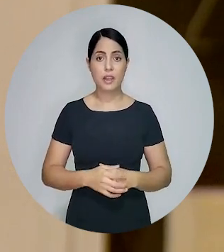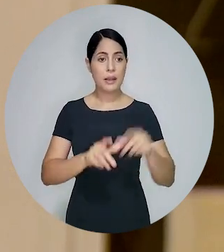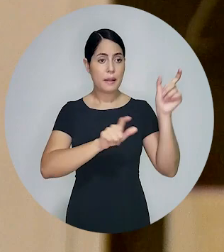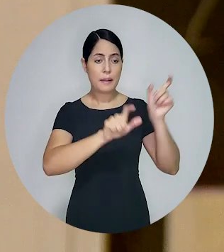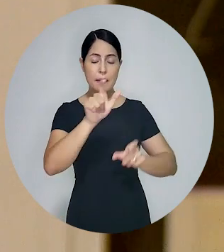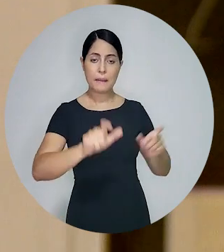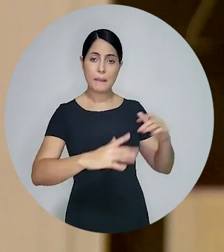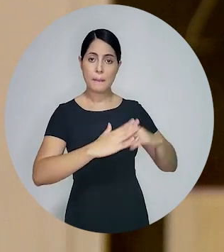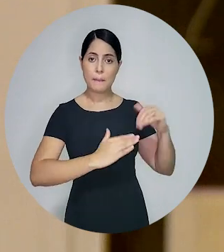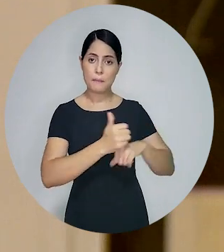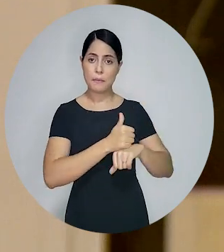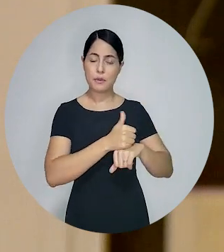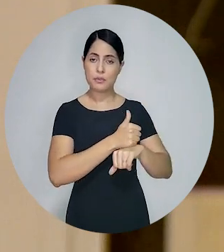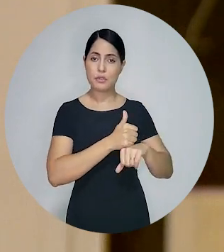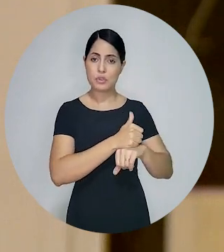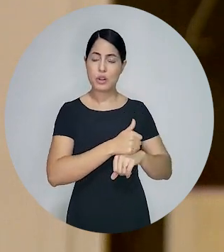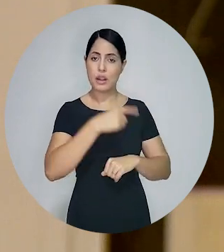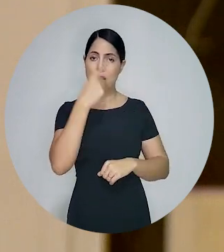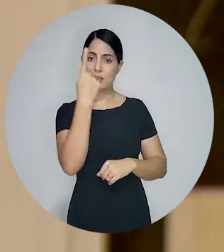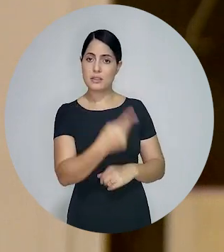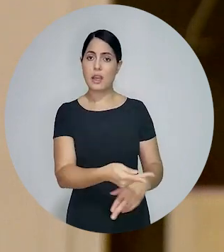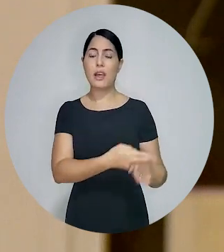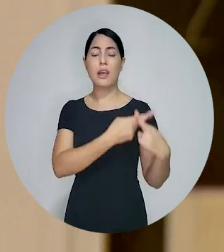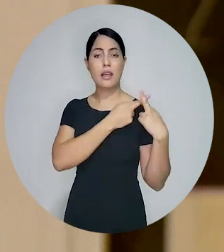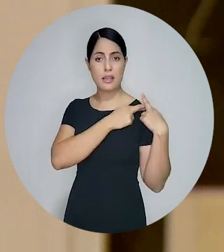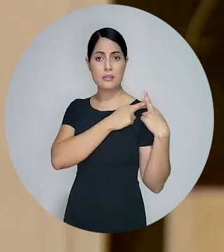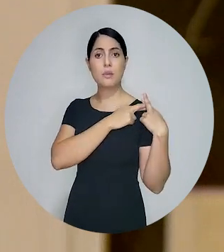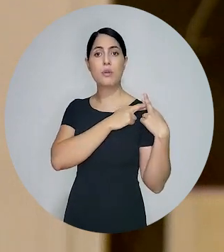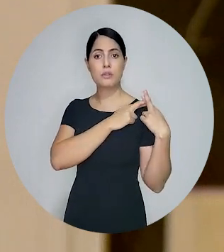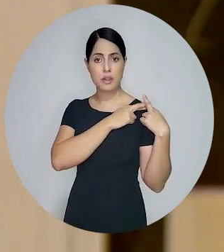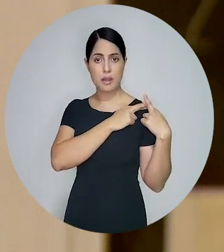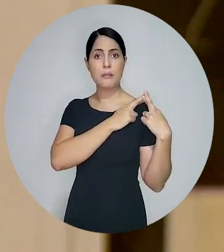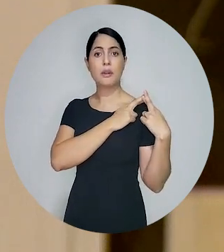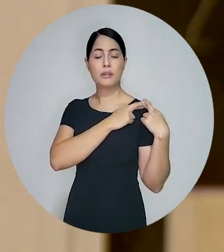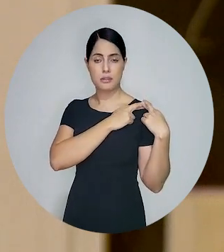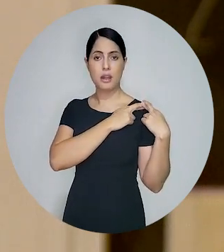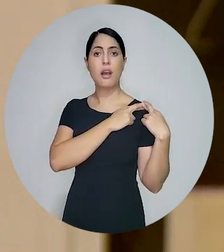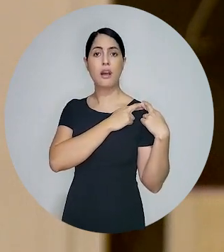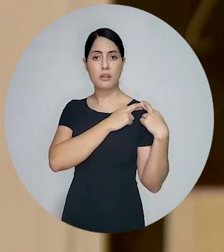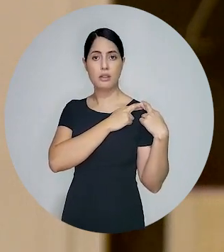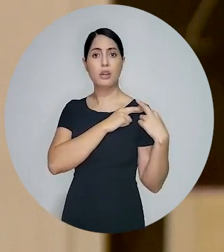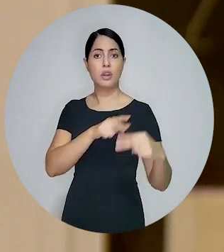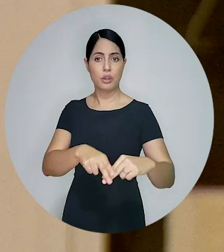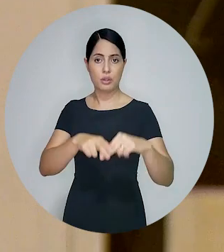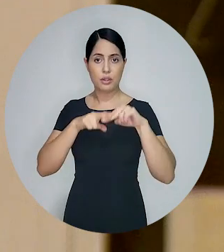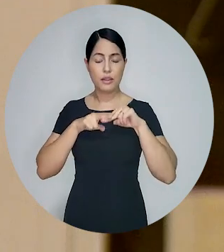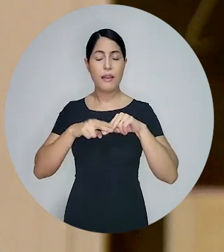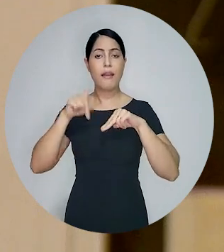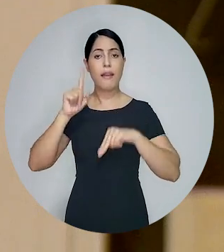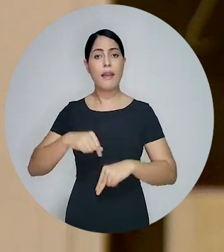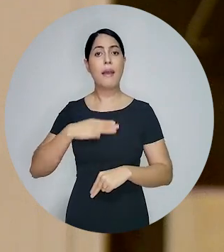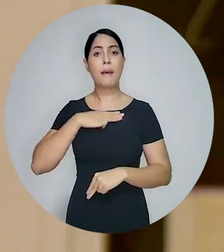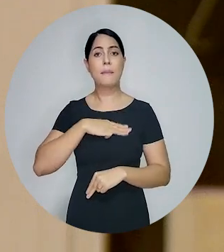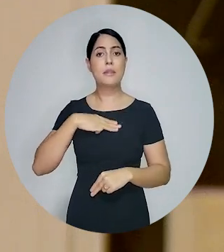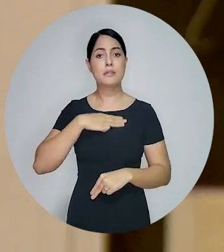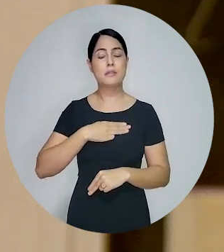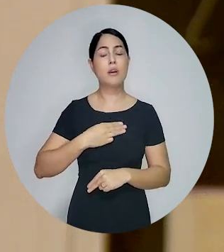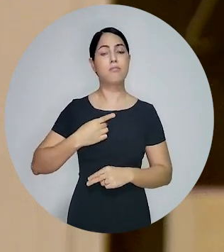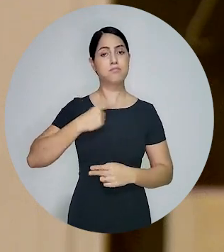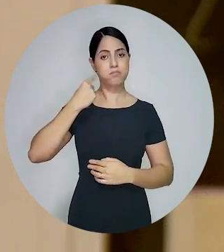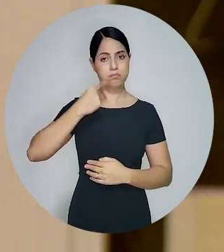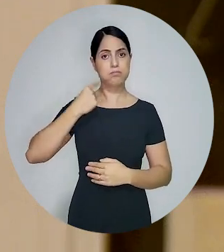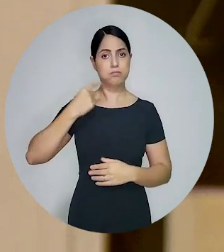de selecionar aqueles profissionais que vão ter a grande responsabilidade de exercer a